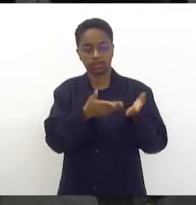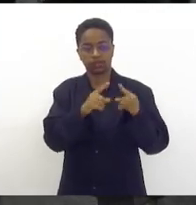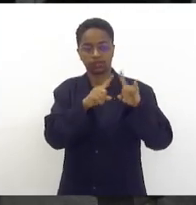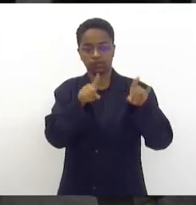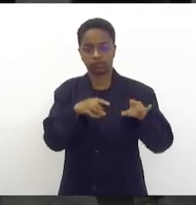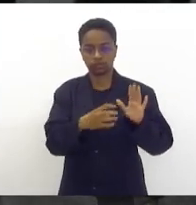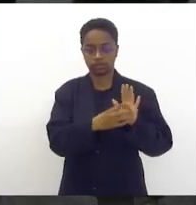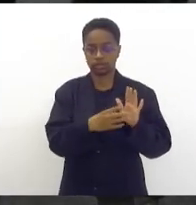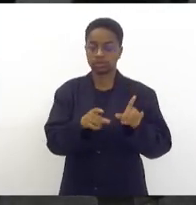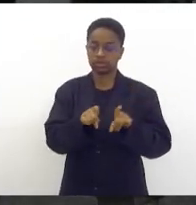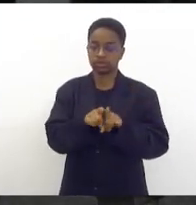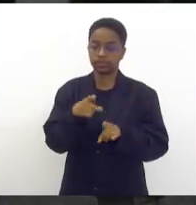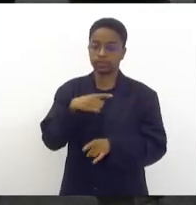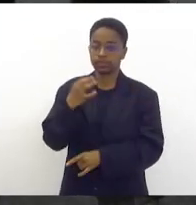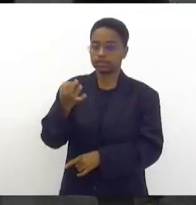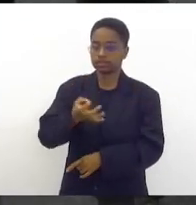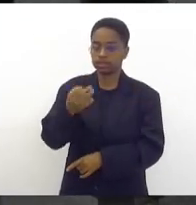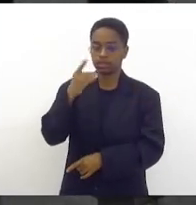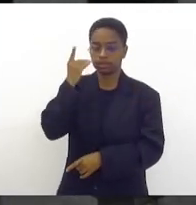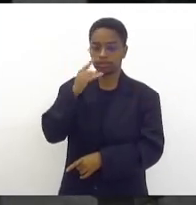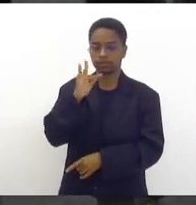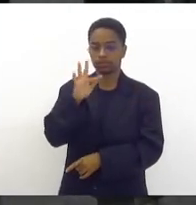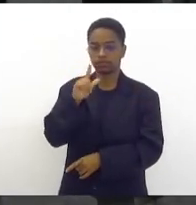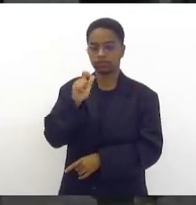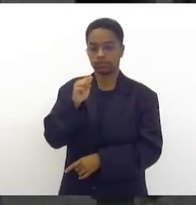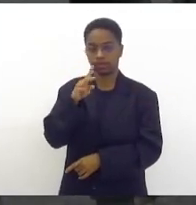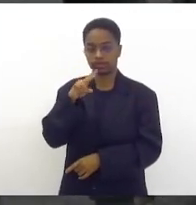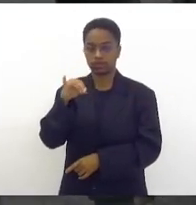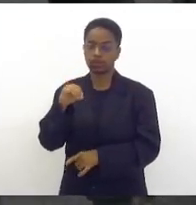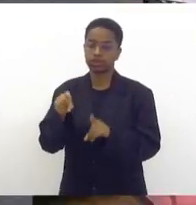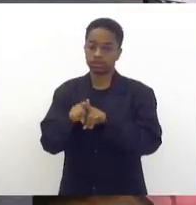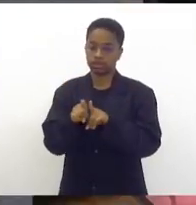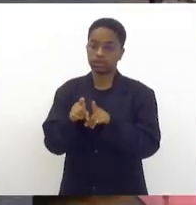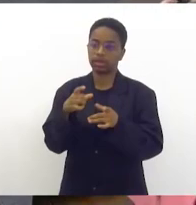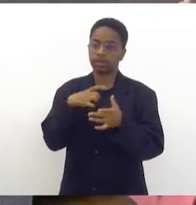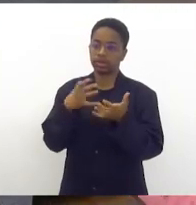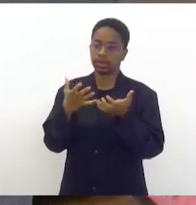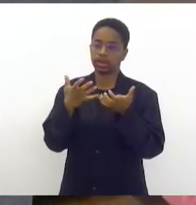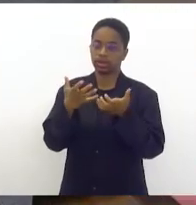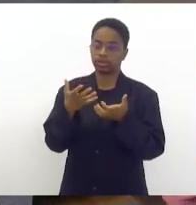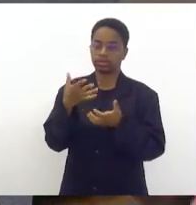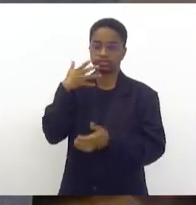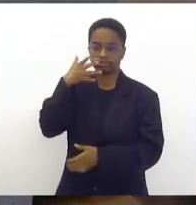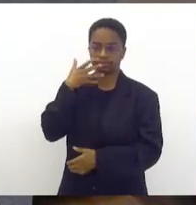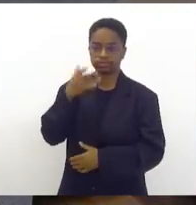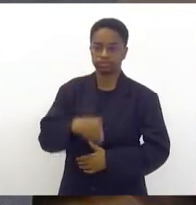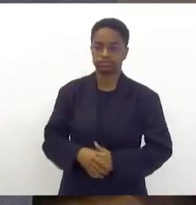absoluta certeza que o deputado Flávio Serafini também vai querer dar a sua contribuição.